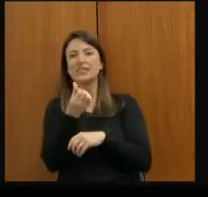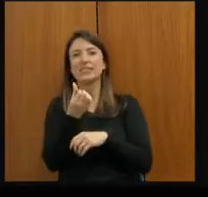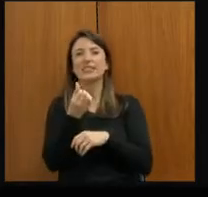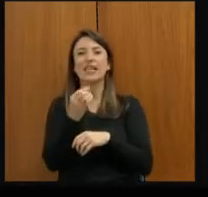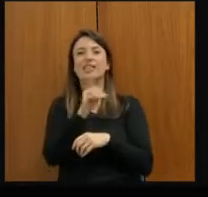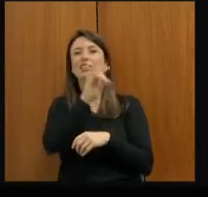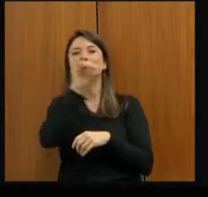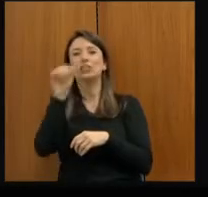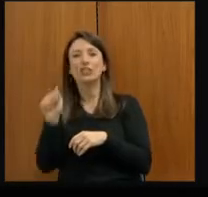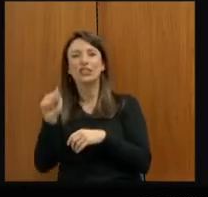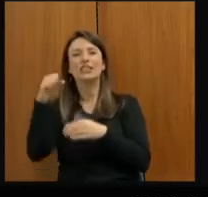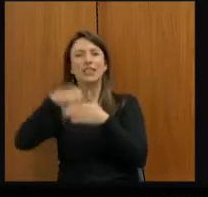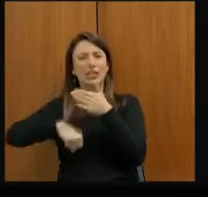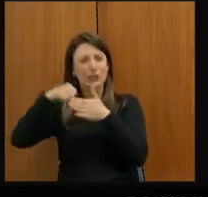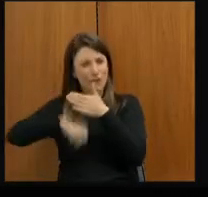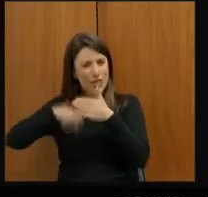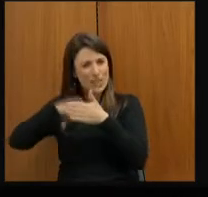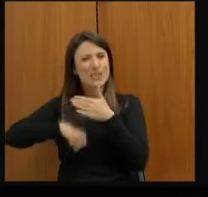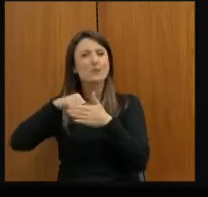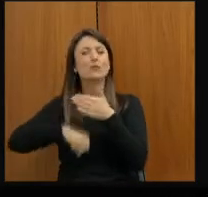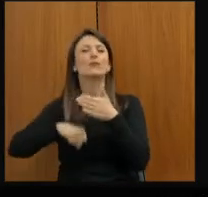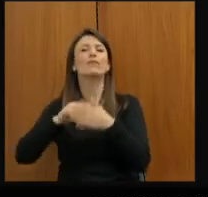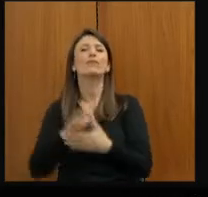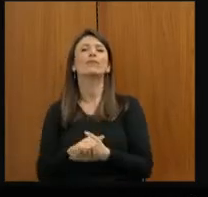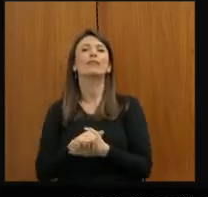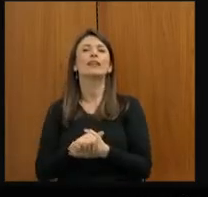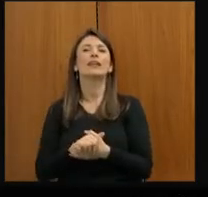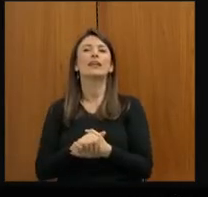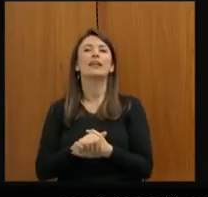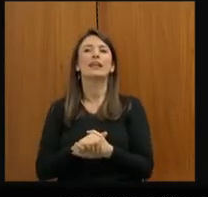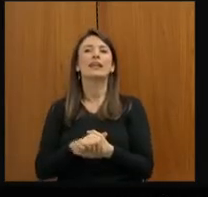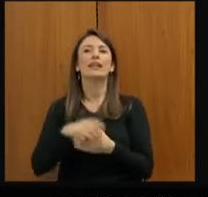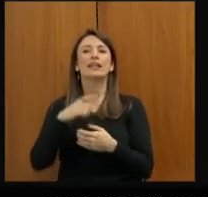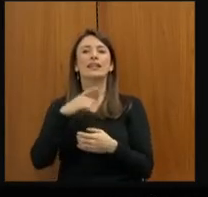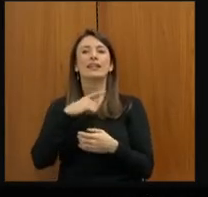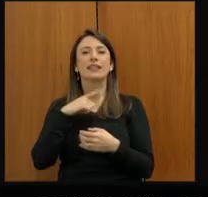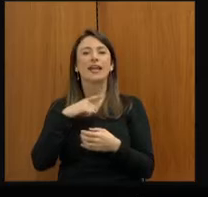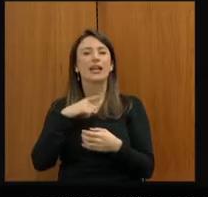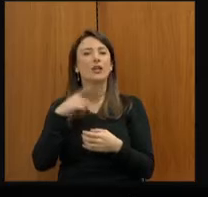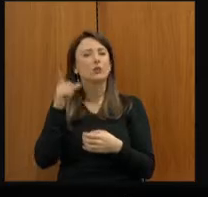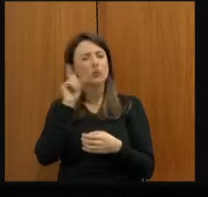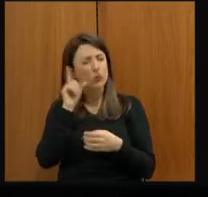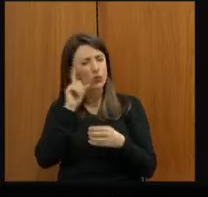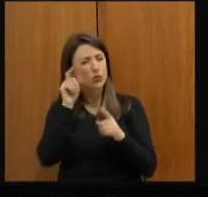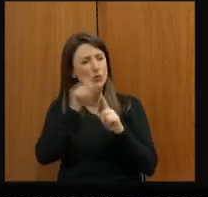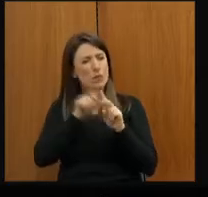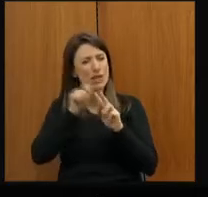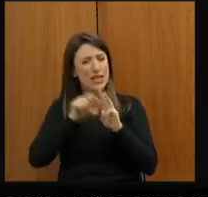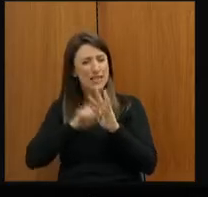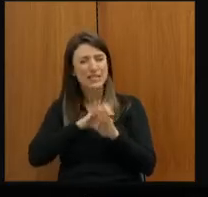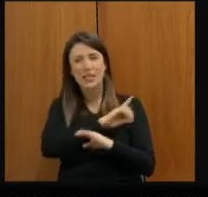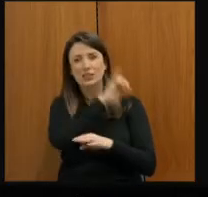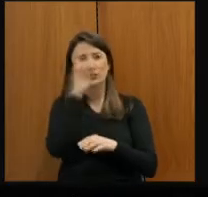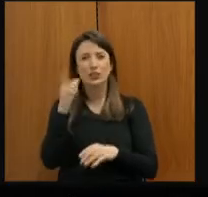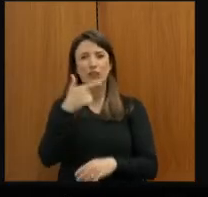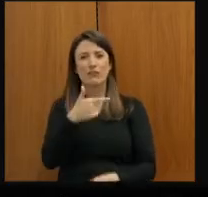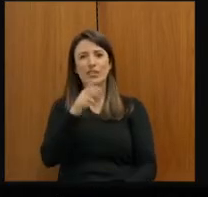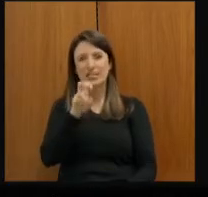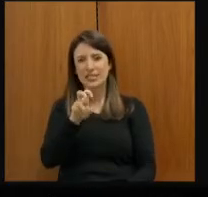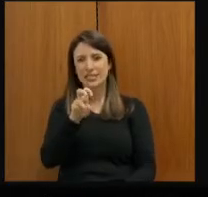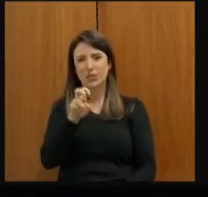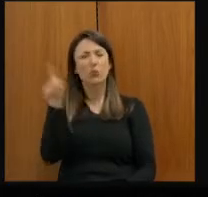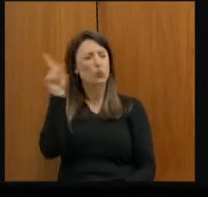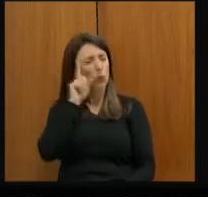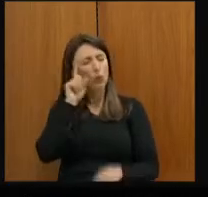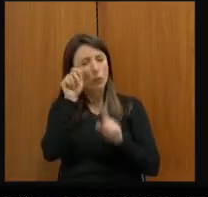acho que esse texto não abre aqui nós temos é todo mês dia vinte e cinco de cada